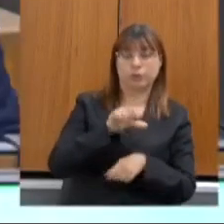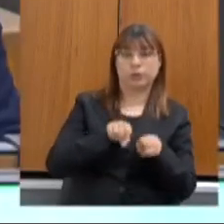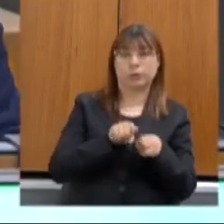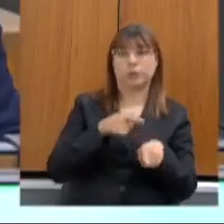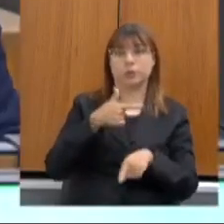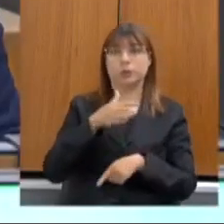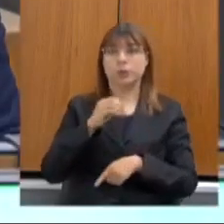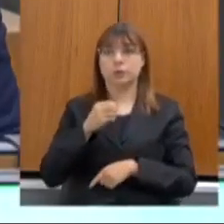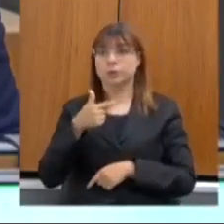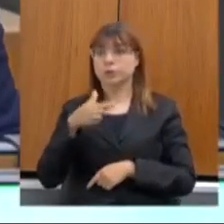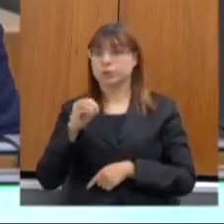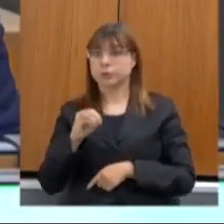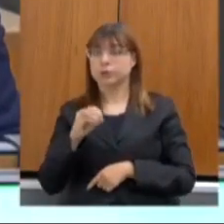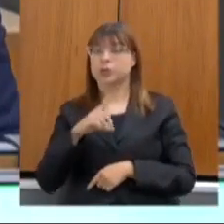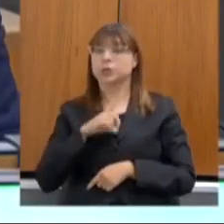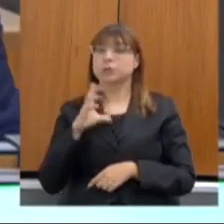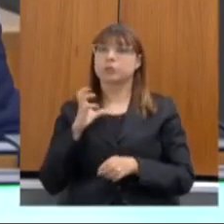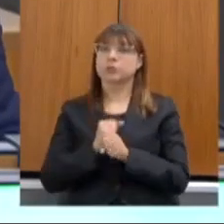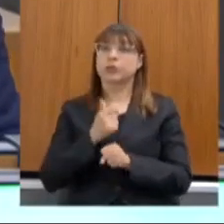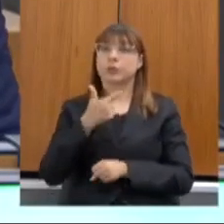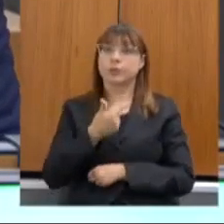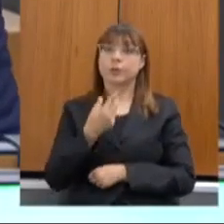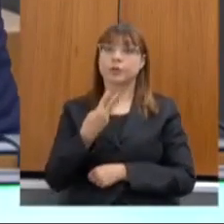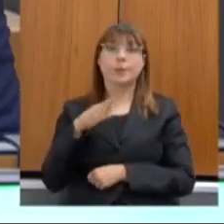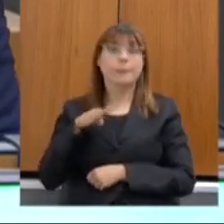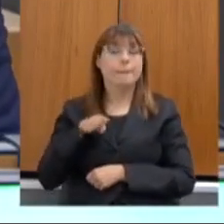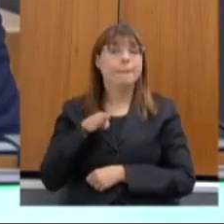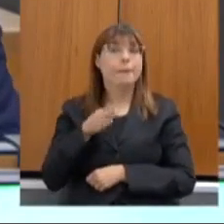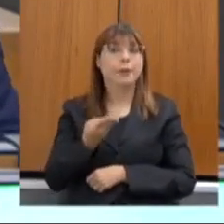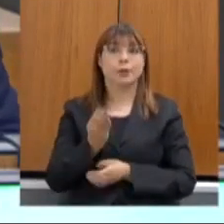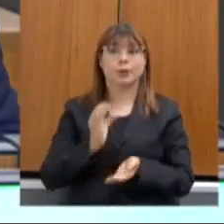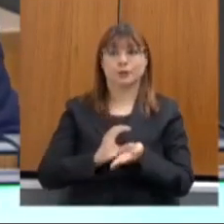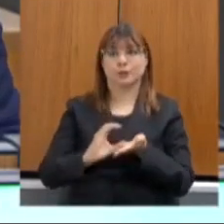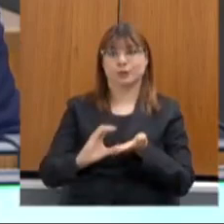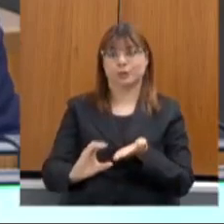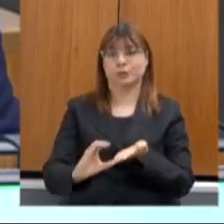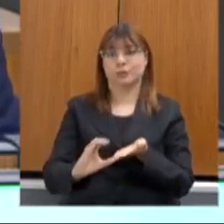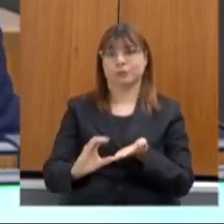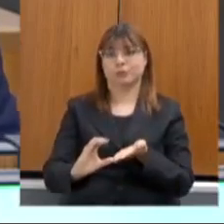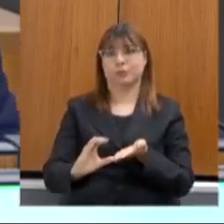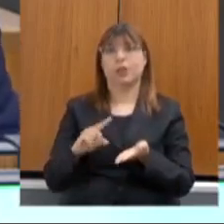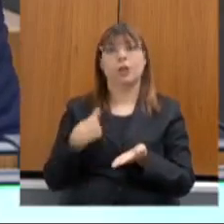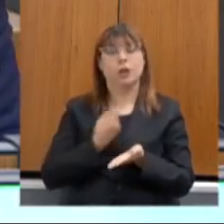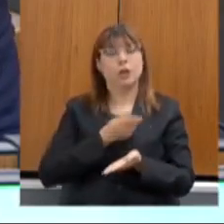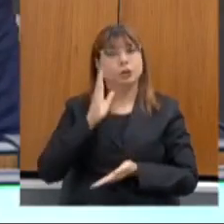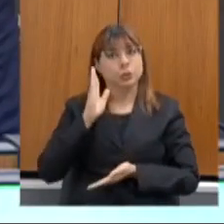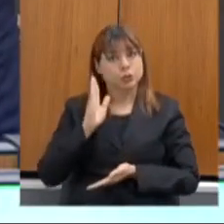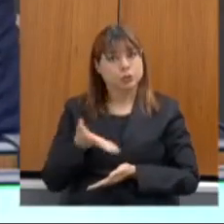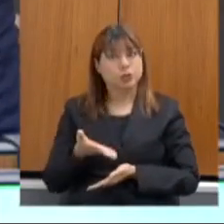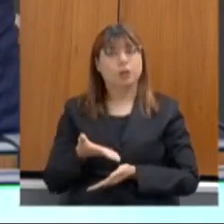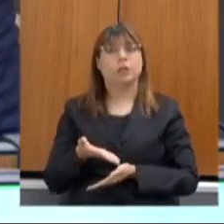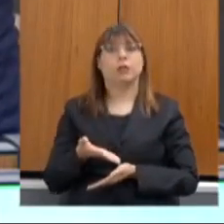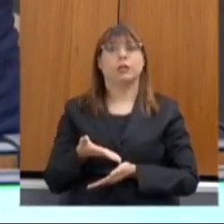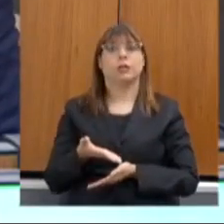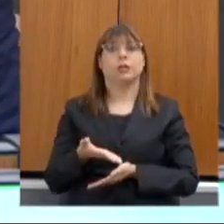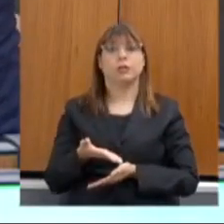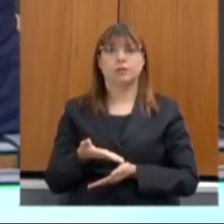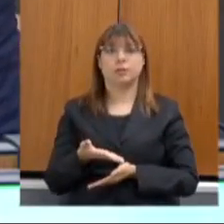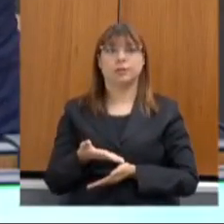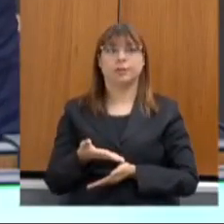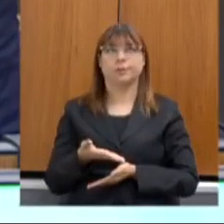23 bilhões o movimento implementados nós já entregamos diversos